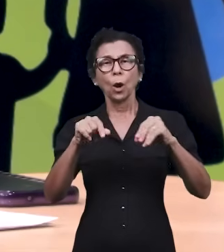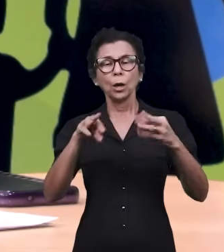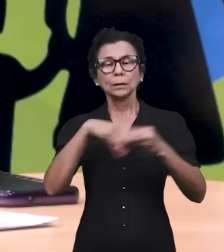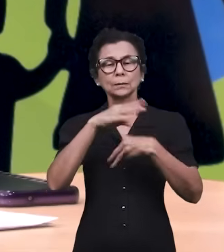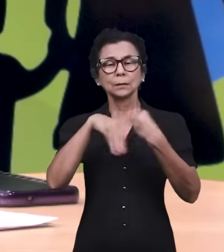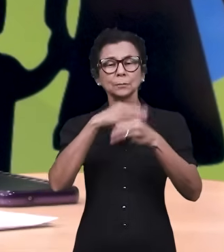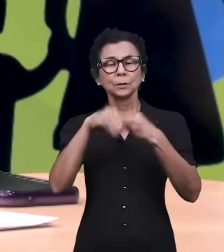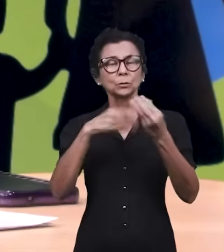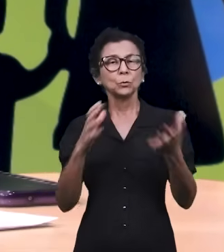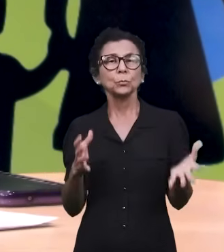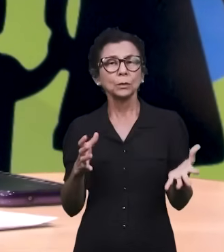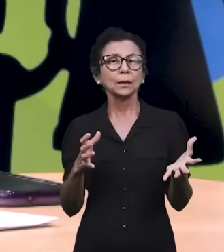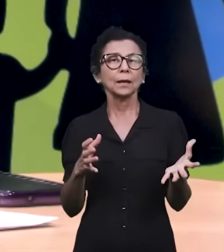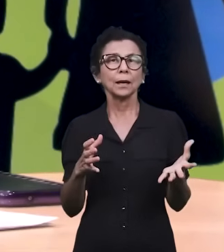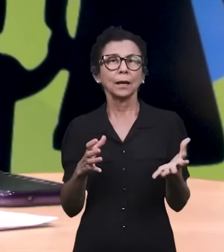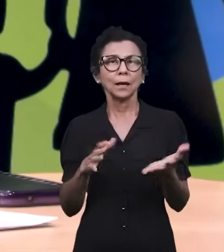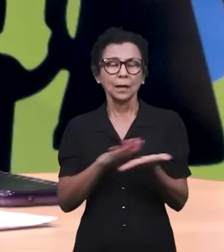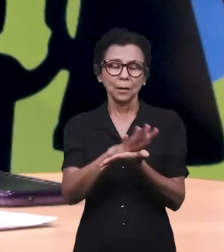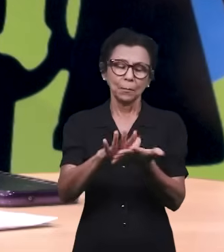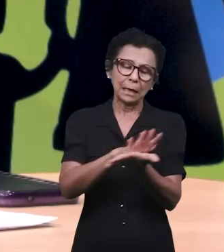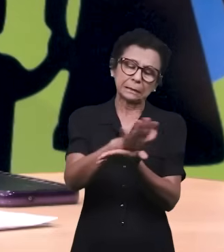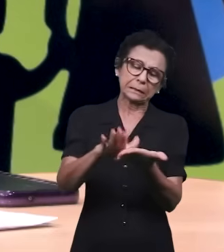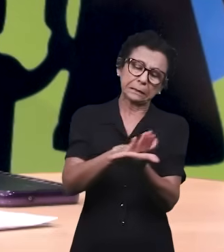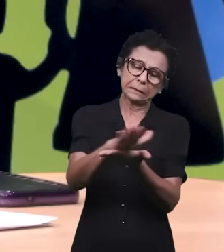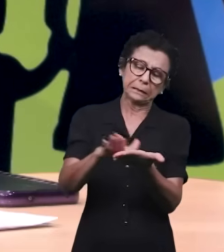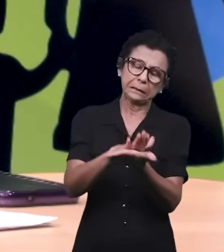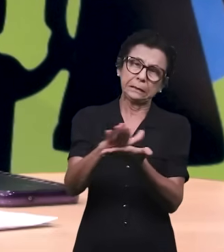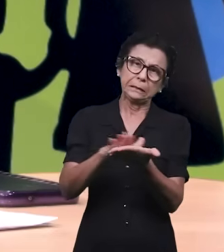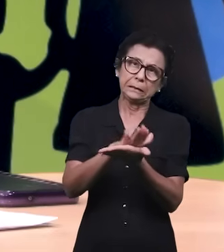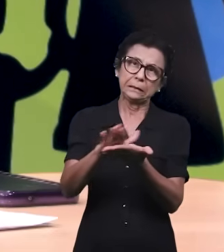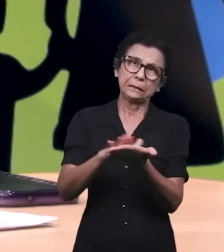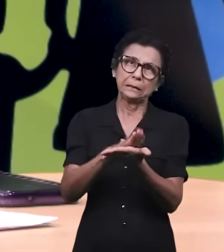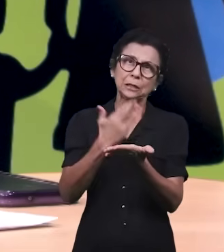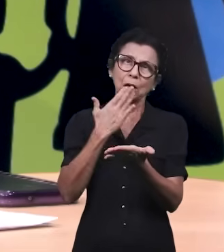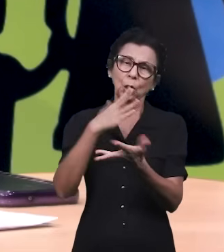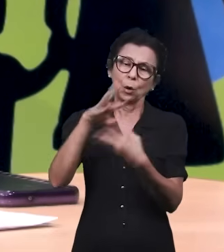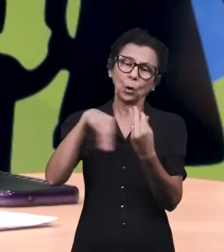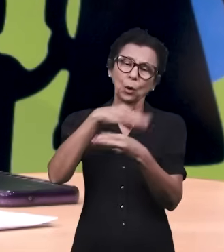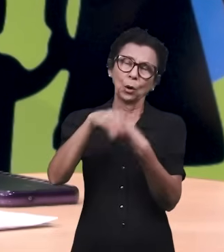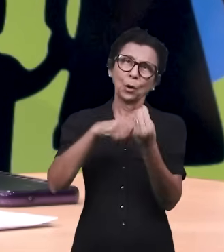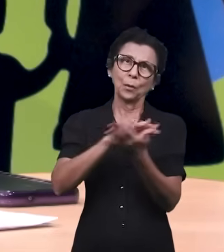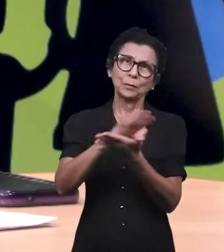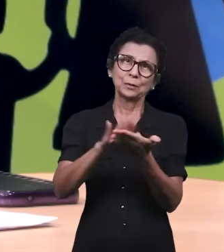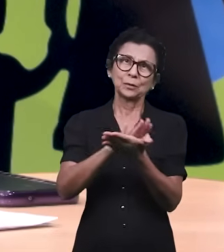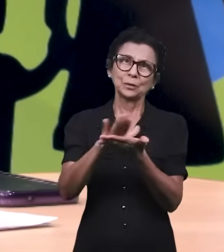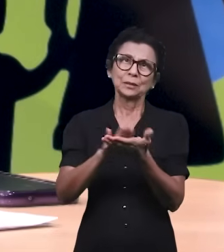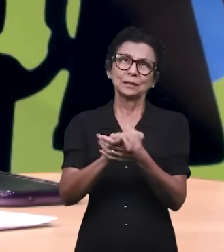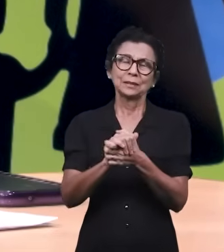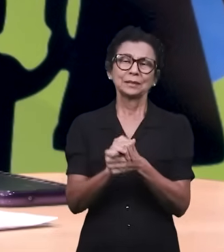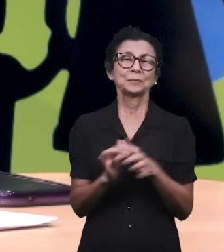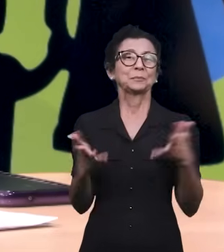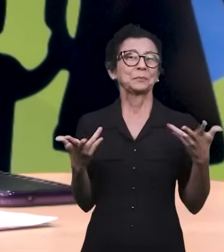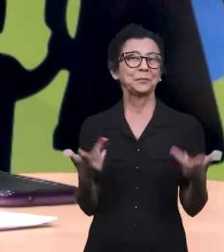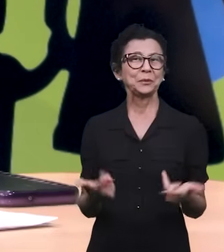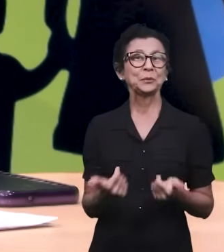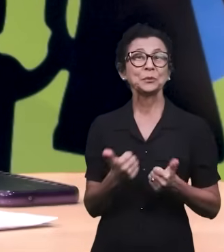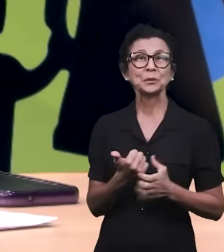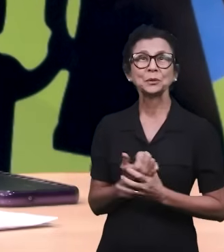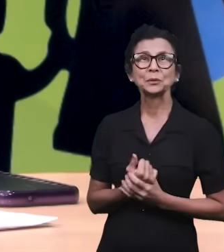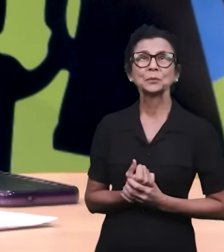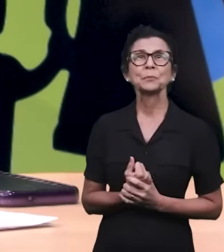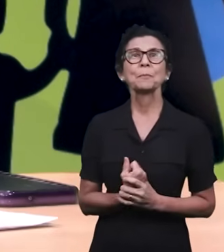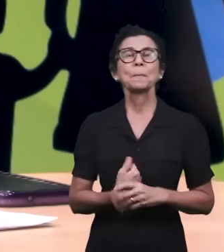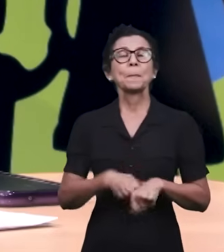faz massinha. Pega aquela cúrcuma e mistura tudo ali. Gente, isso é maravilhoso. E é o